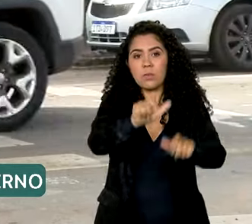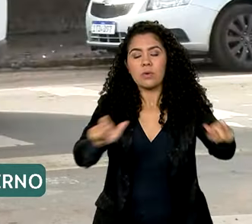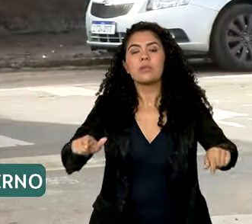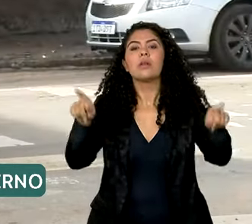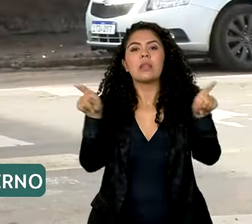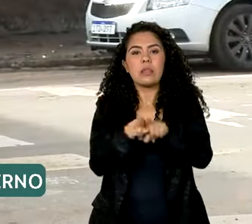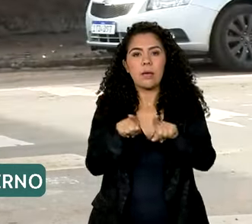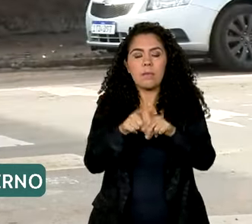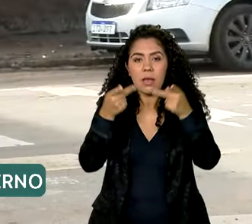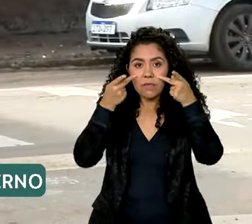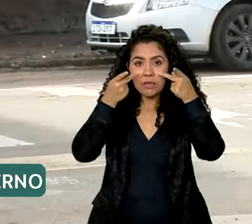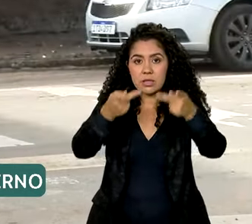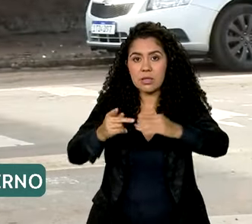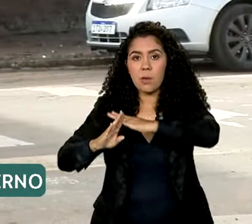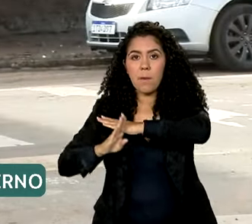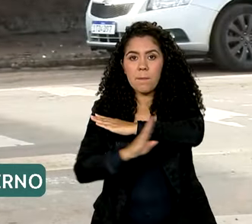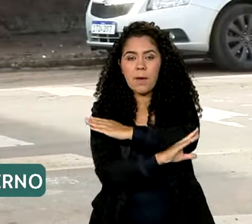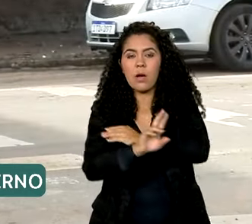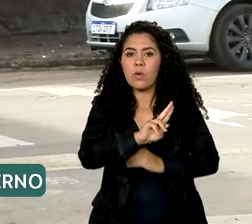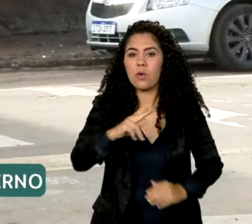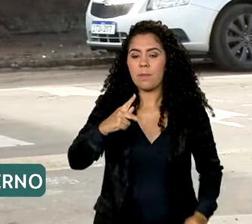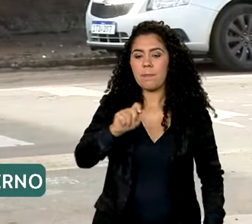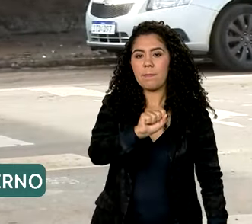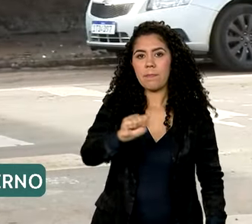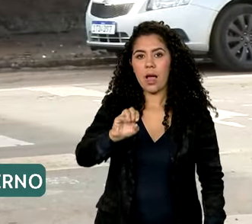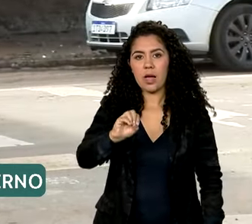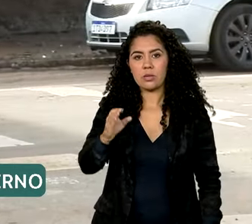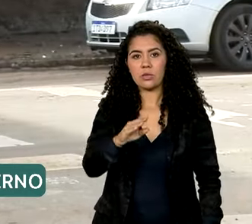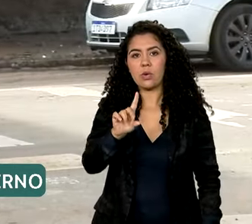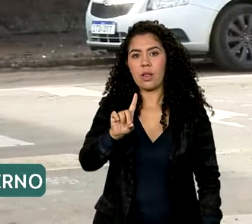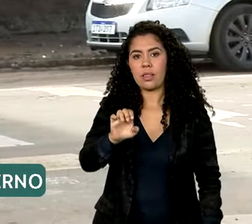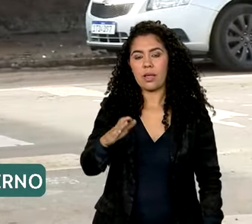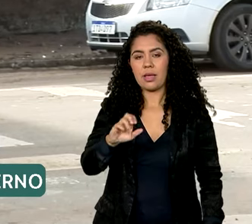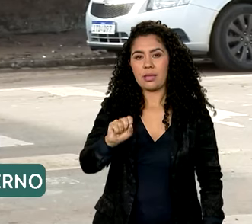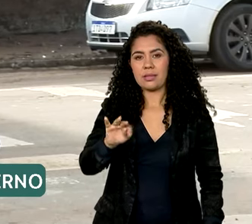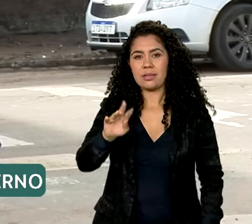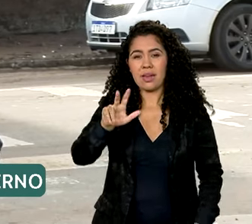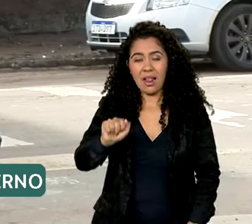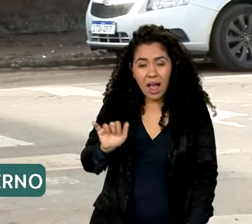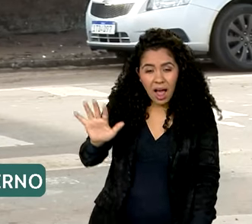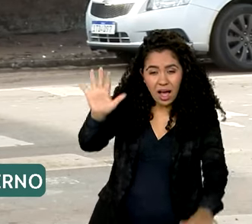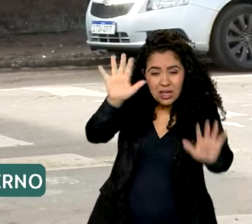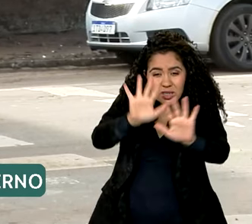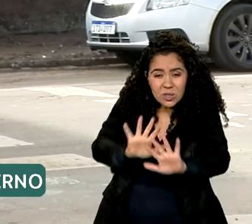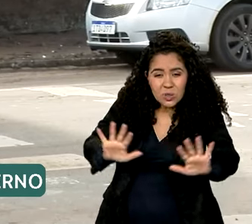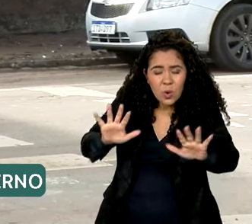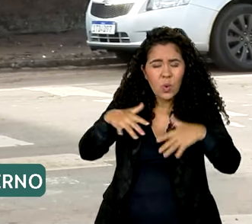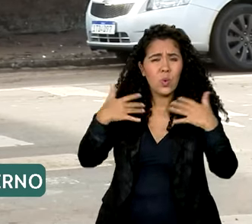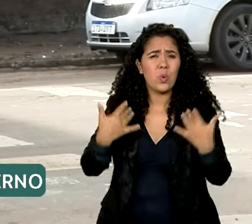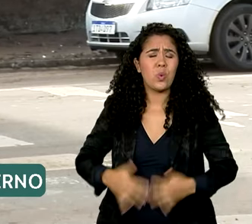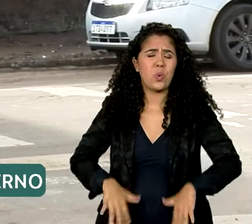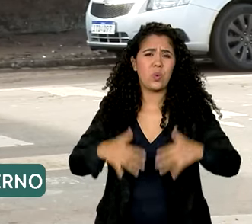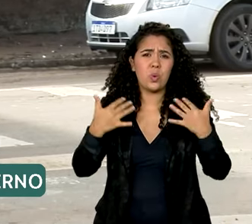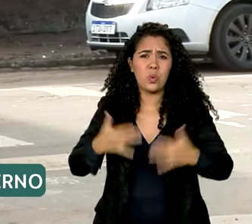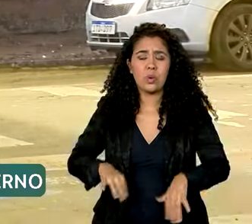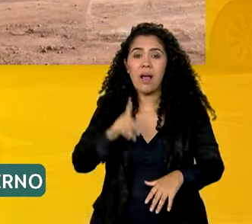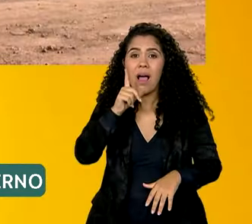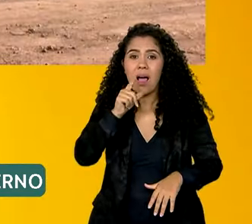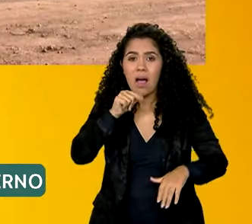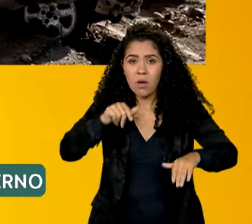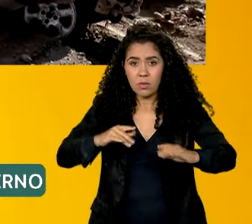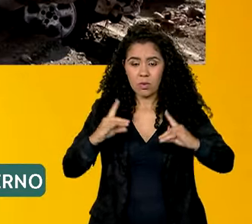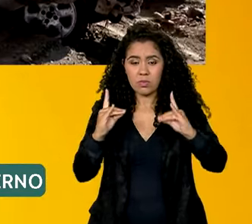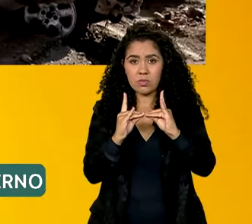Estrela, pelo menos o que sobrou dele. O cenário é devastador. O rio Taquari subiu cerca de 30